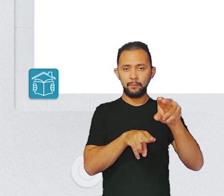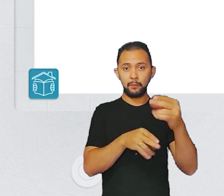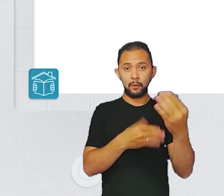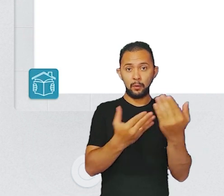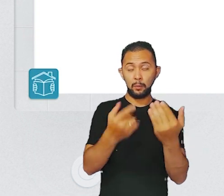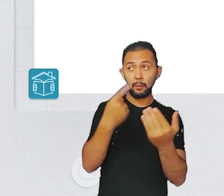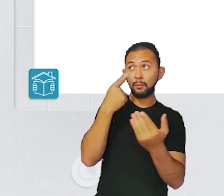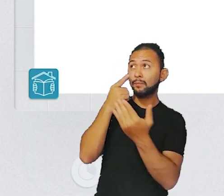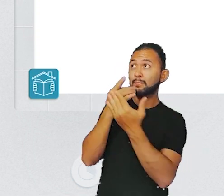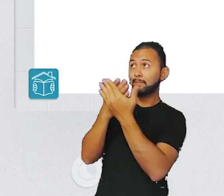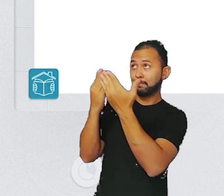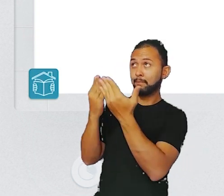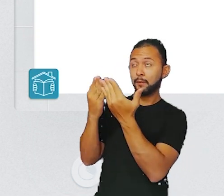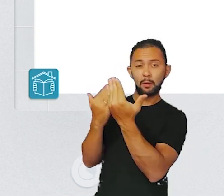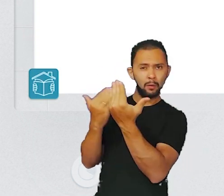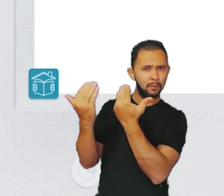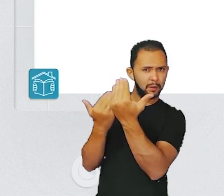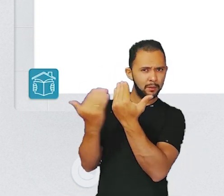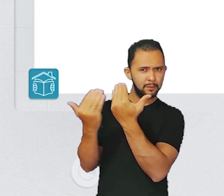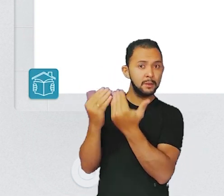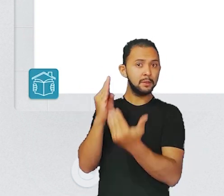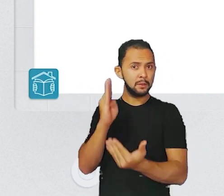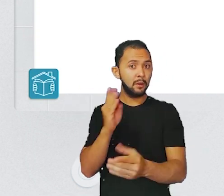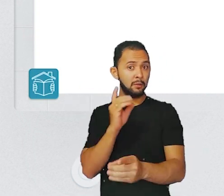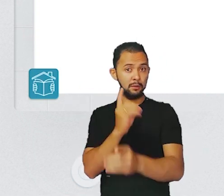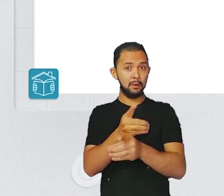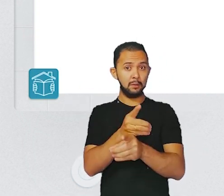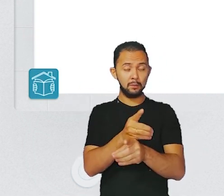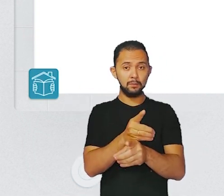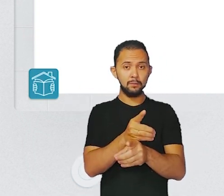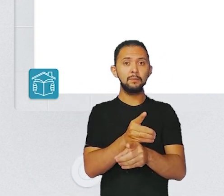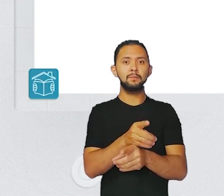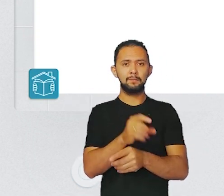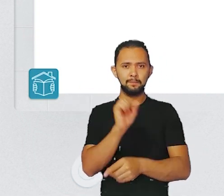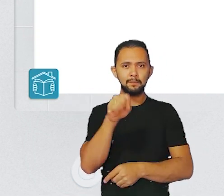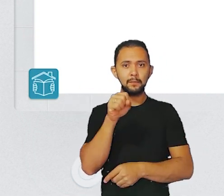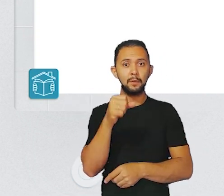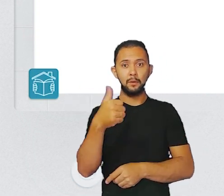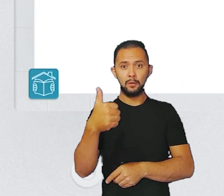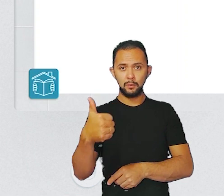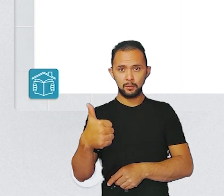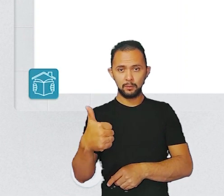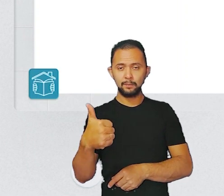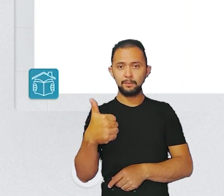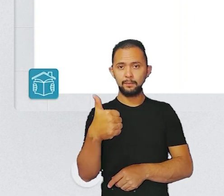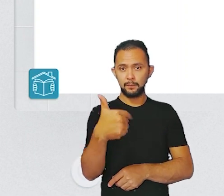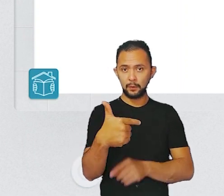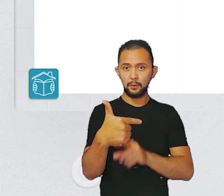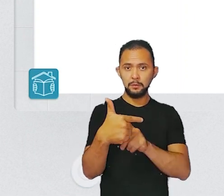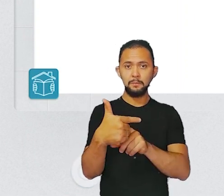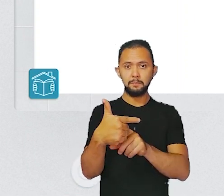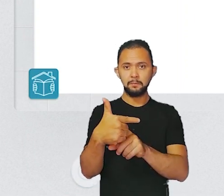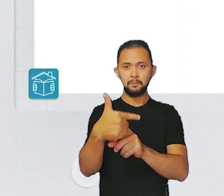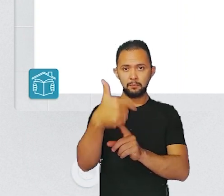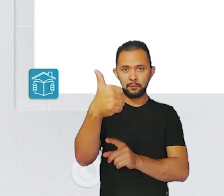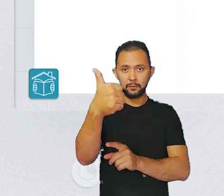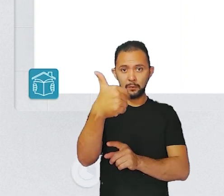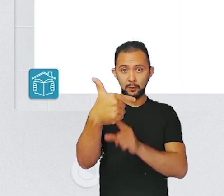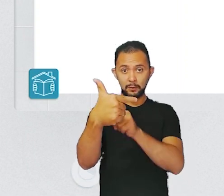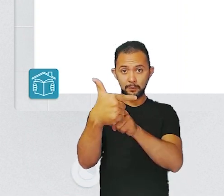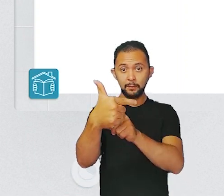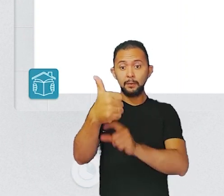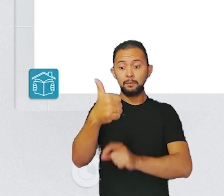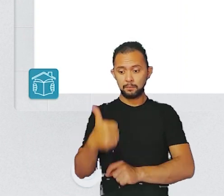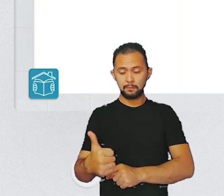Então, qual o número aí? Vocês já viram, já encontraram? Eu acho que sim, né? Então, o número é o 12. Veja que o